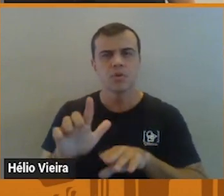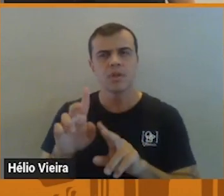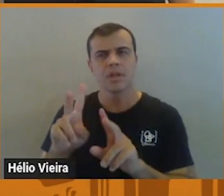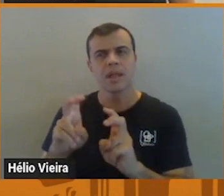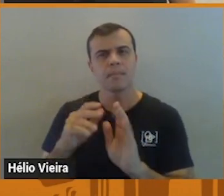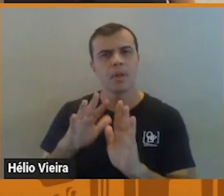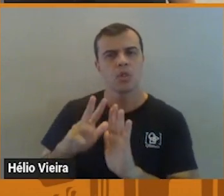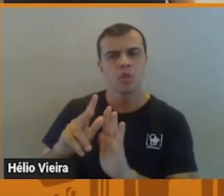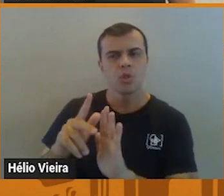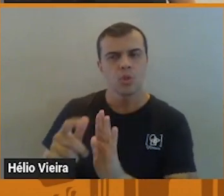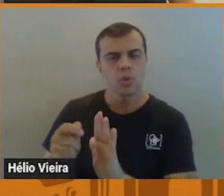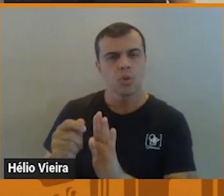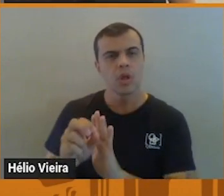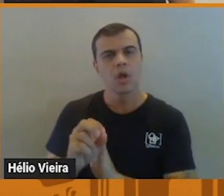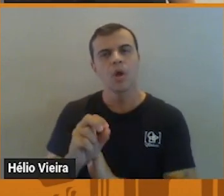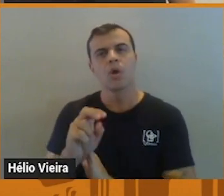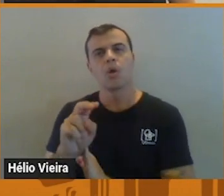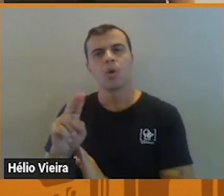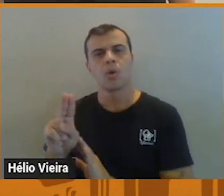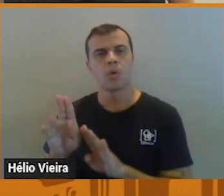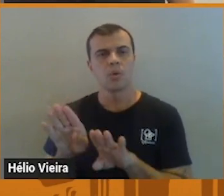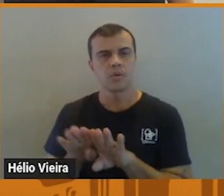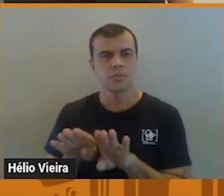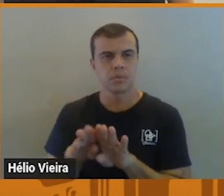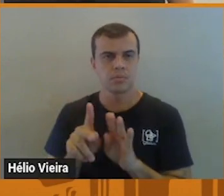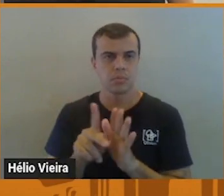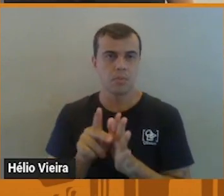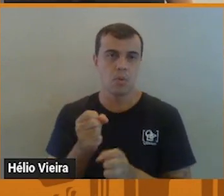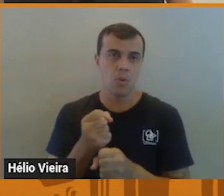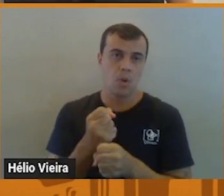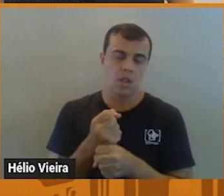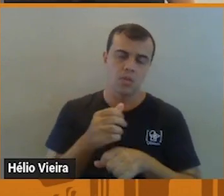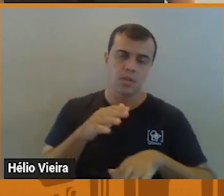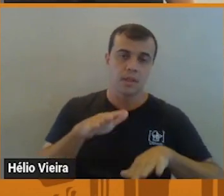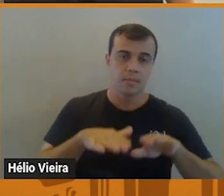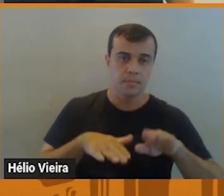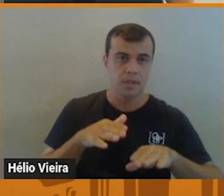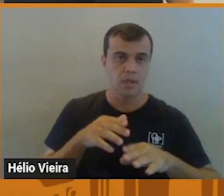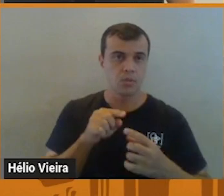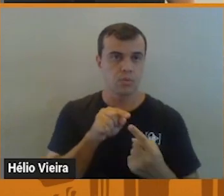inteira ou talvez até pelo ano, né? Dependendo da intenção.